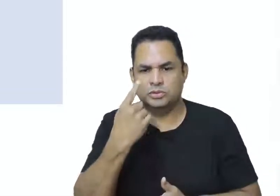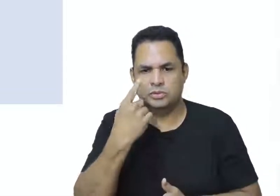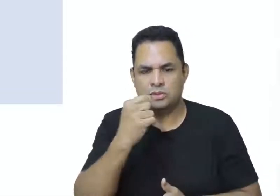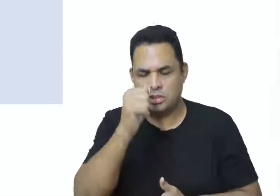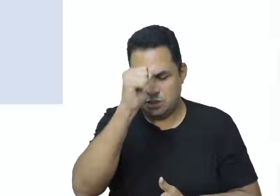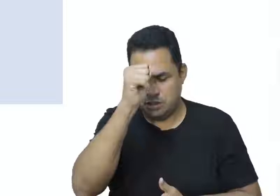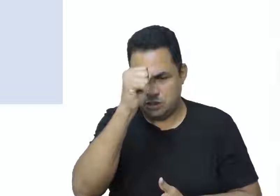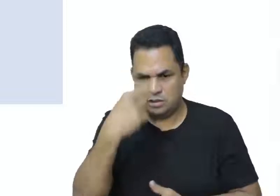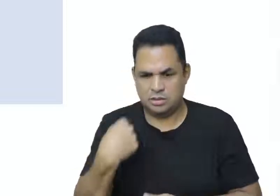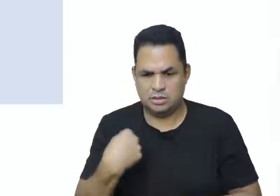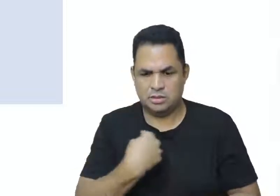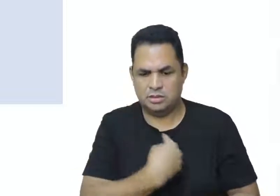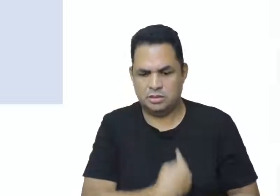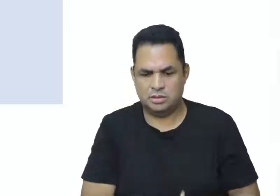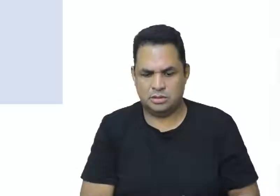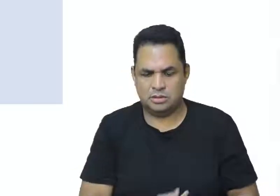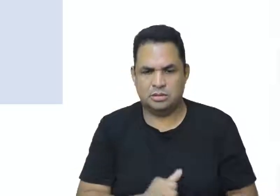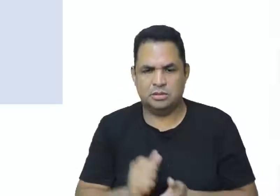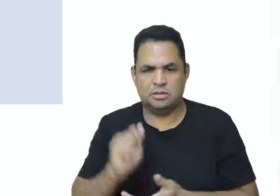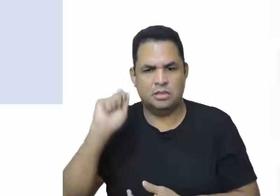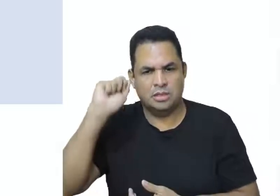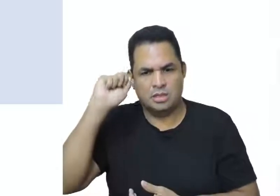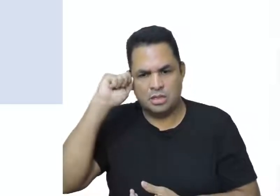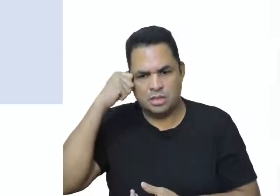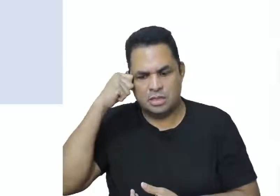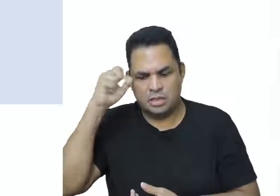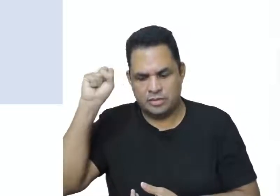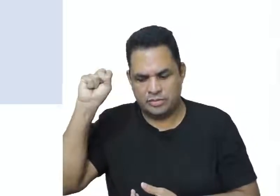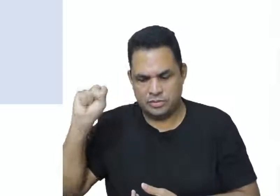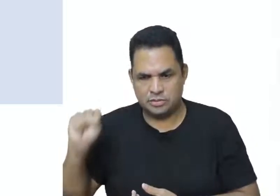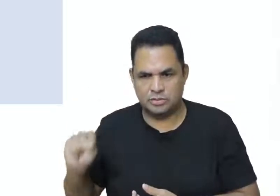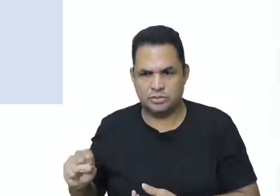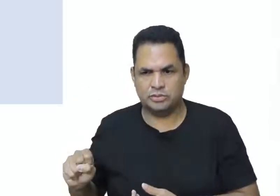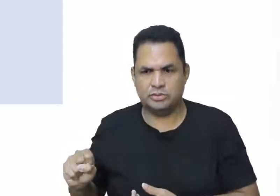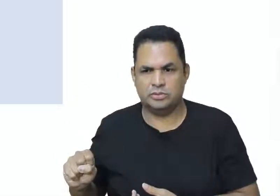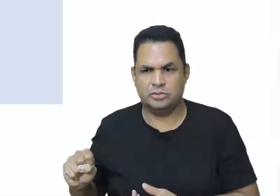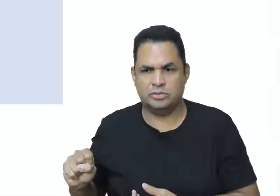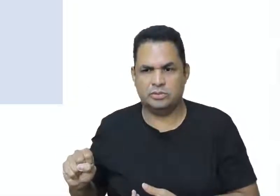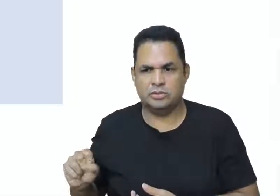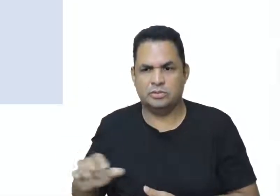China e África do Sul.